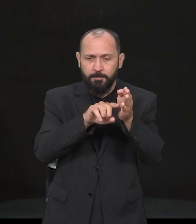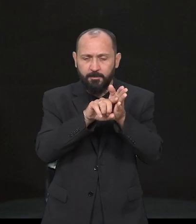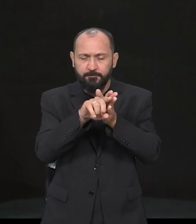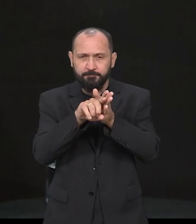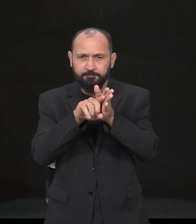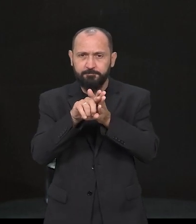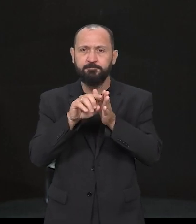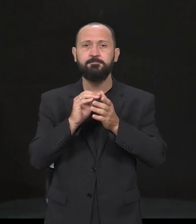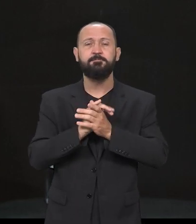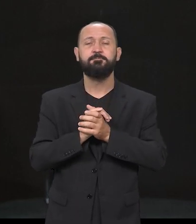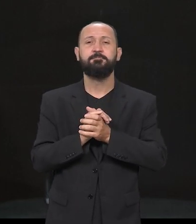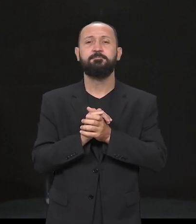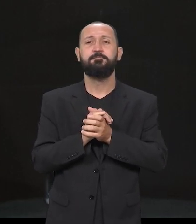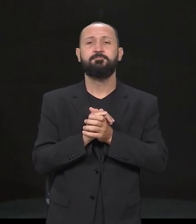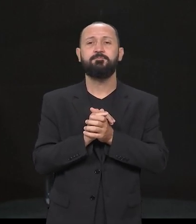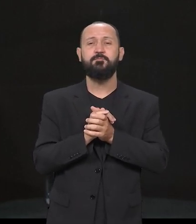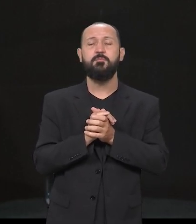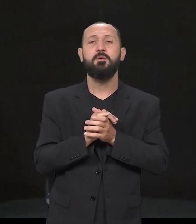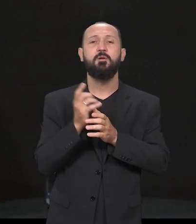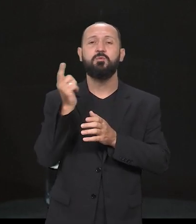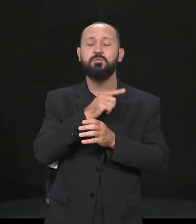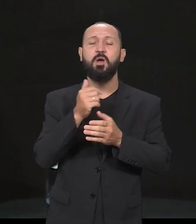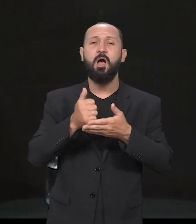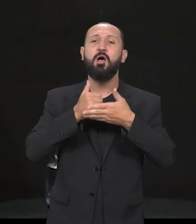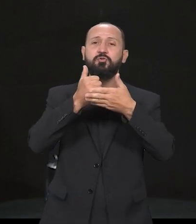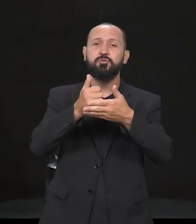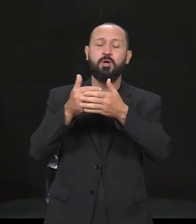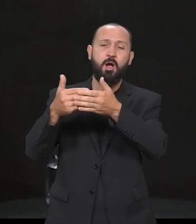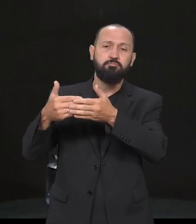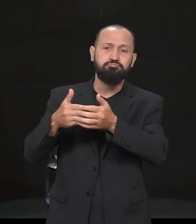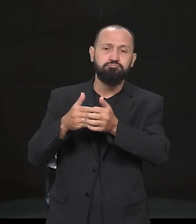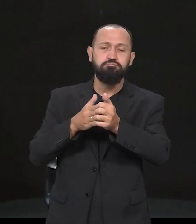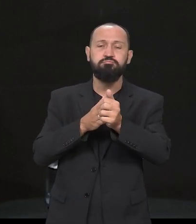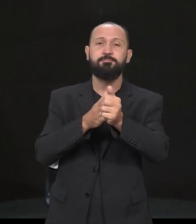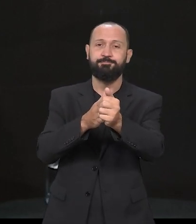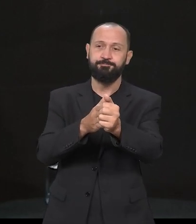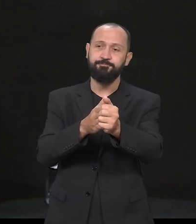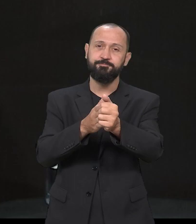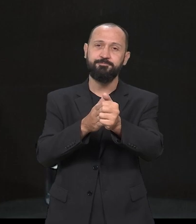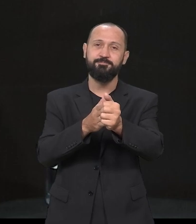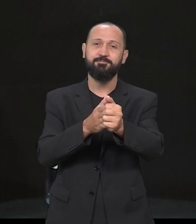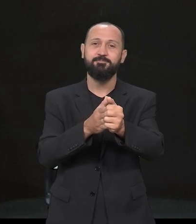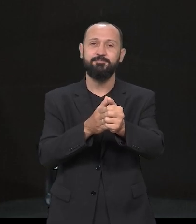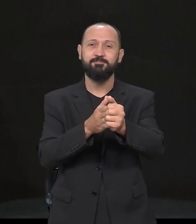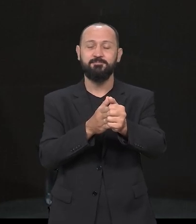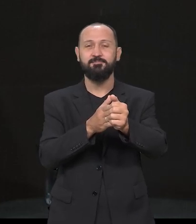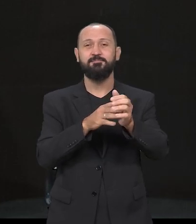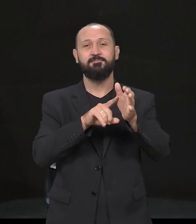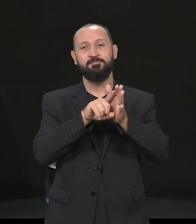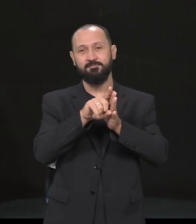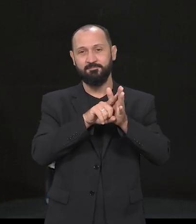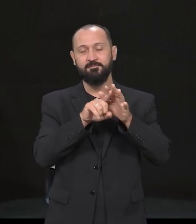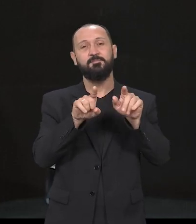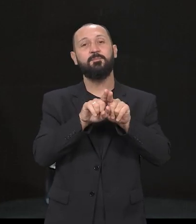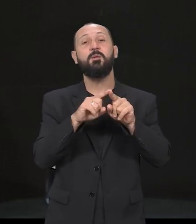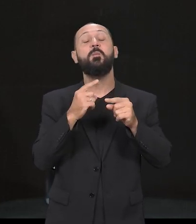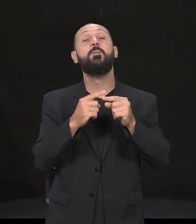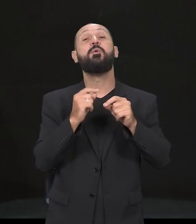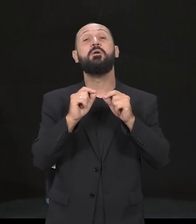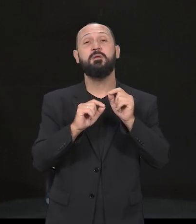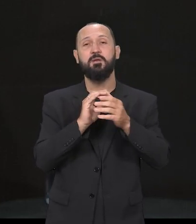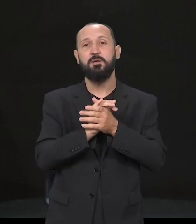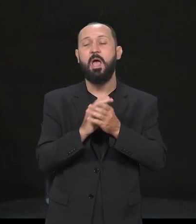investigação, né? E direcionou, né? Ajudou a direcionar a investigação também,